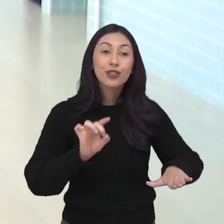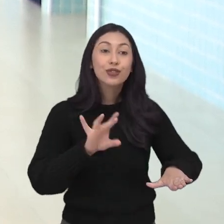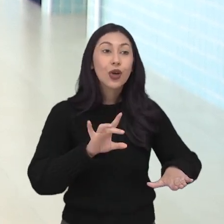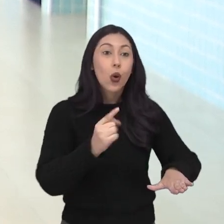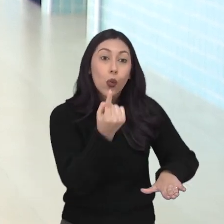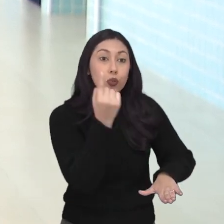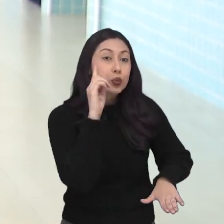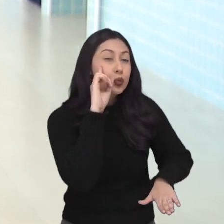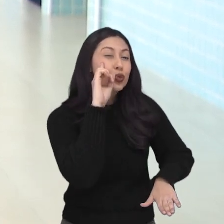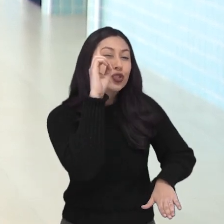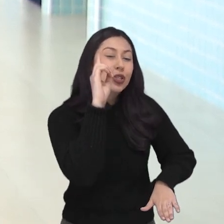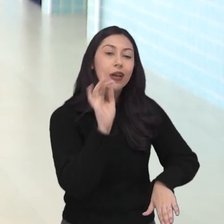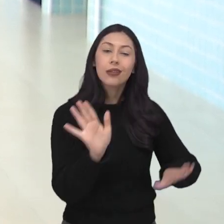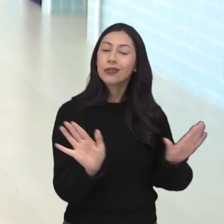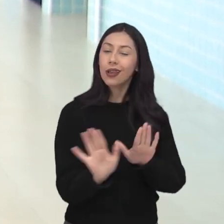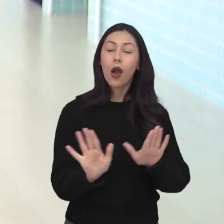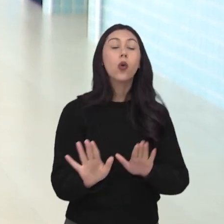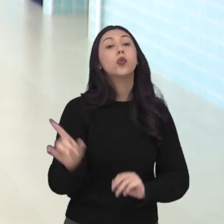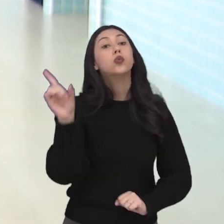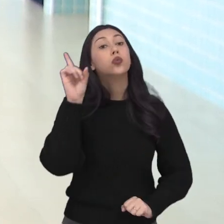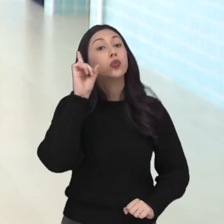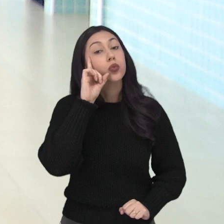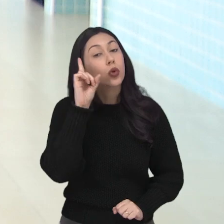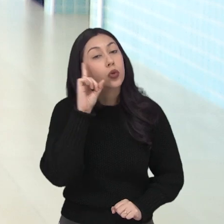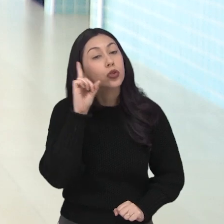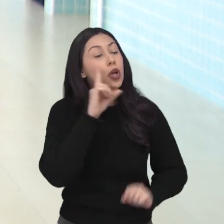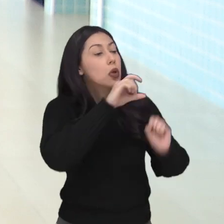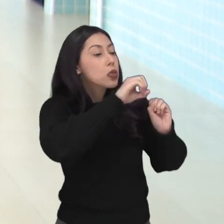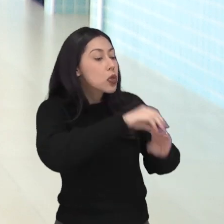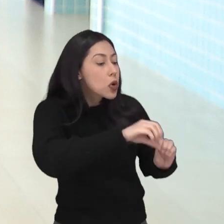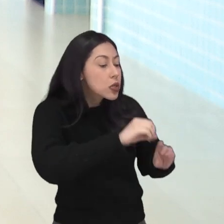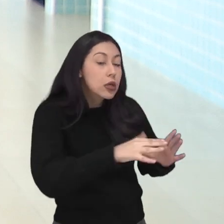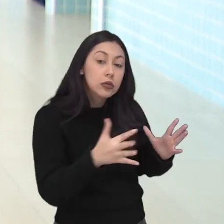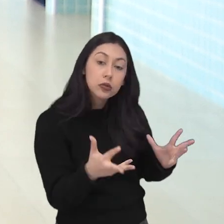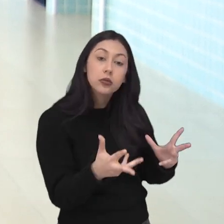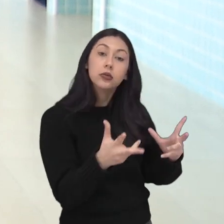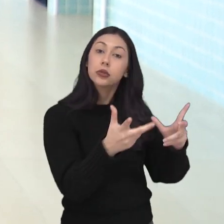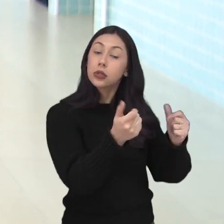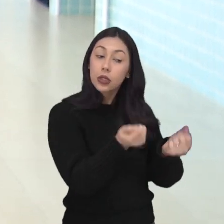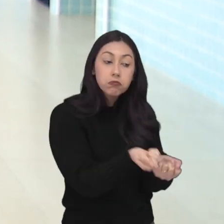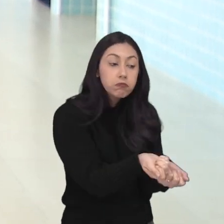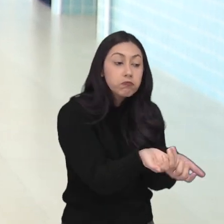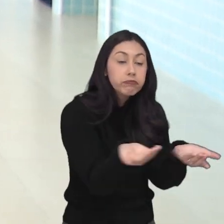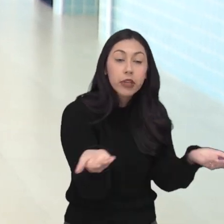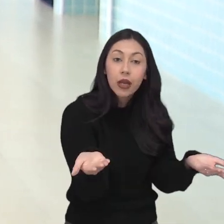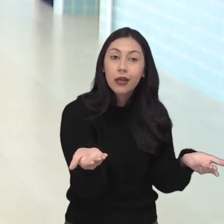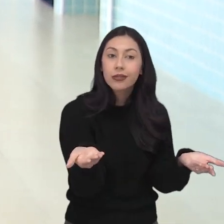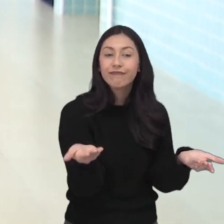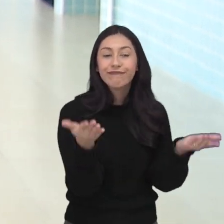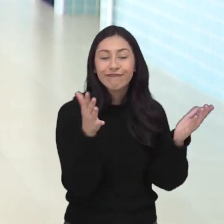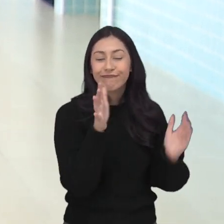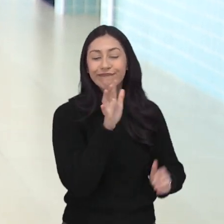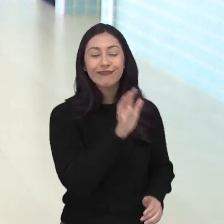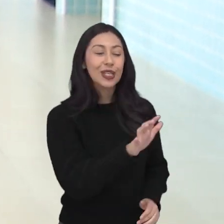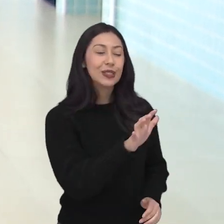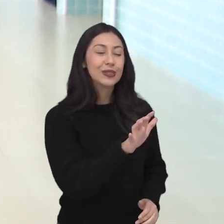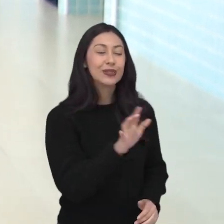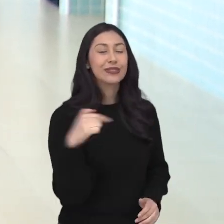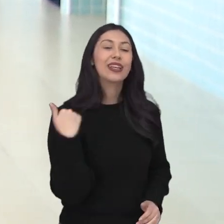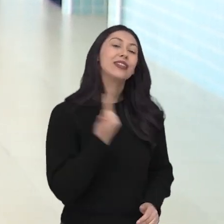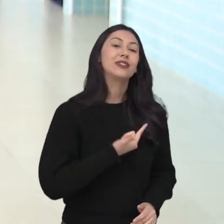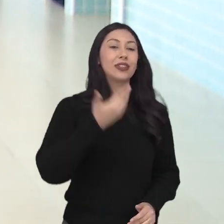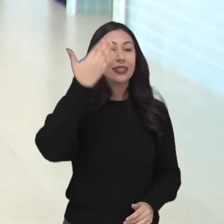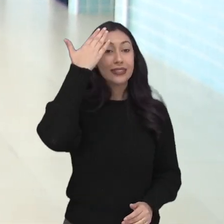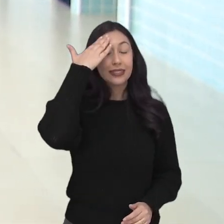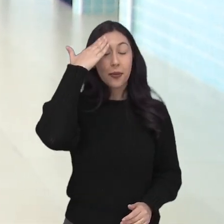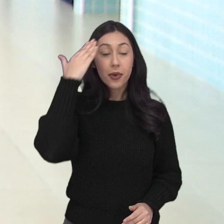celebramos somente este dia. Diariamente, com a educação de qualidade que a gente oferta para as nossas crianças, isso, a gente